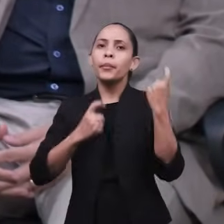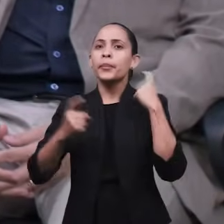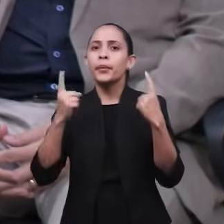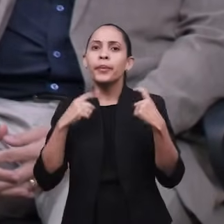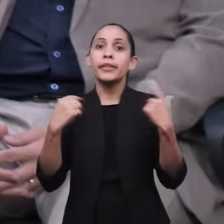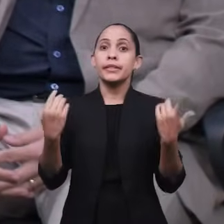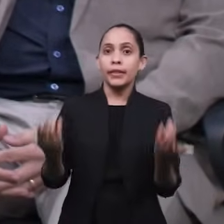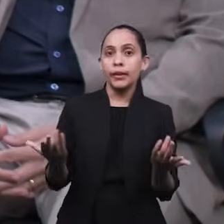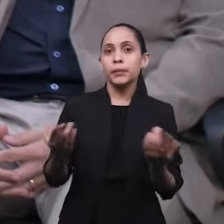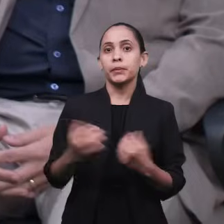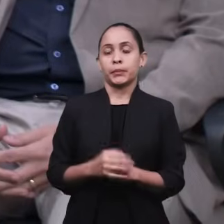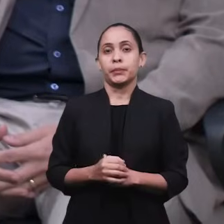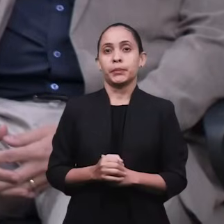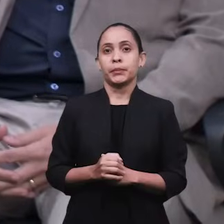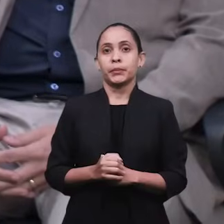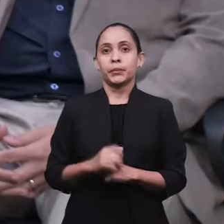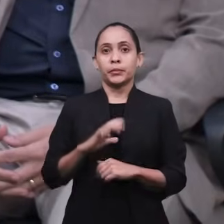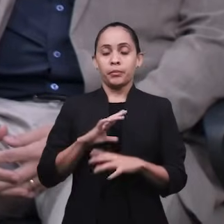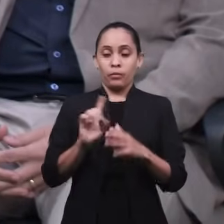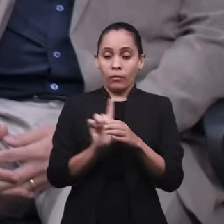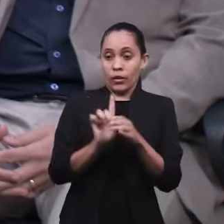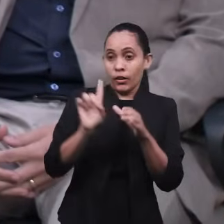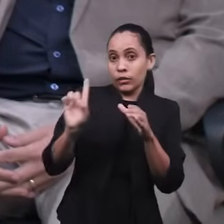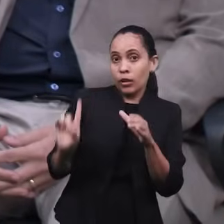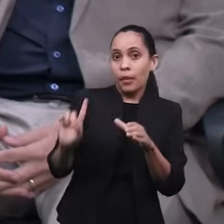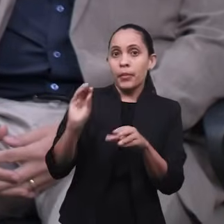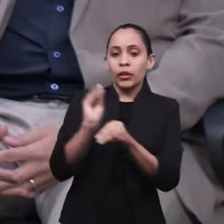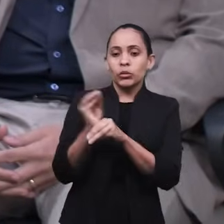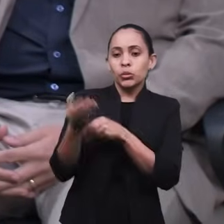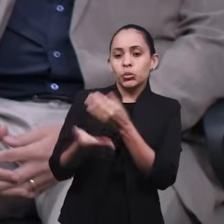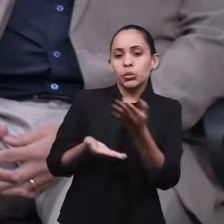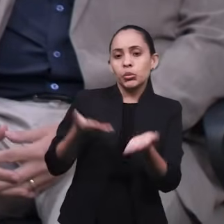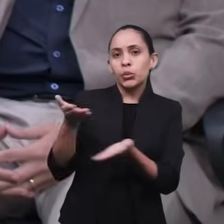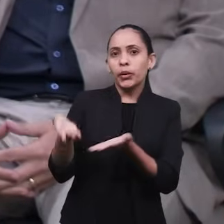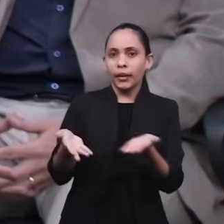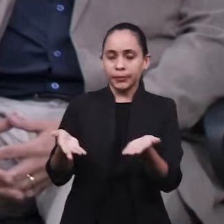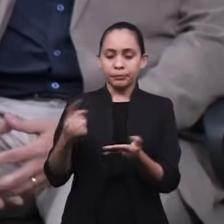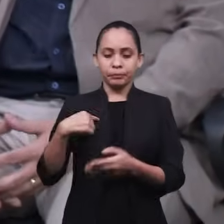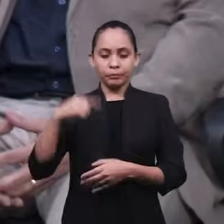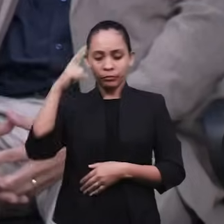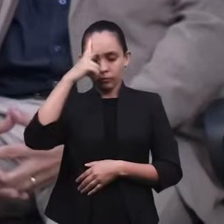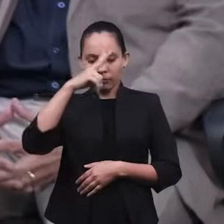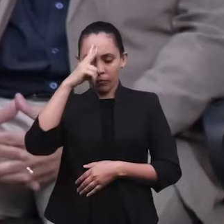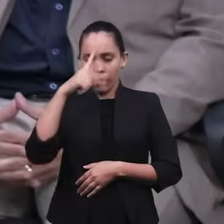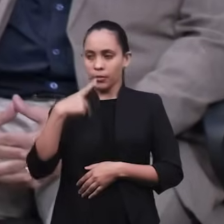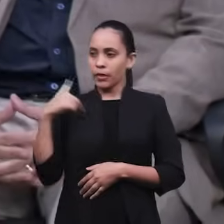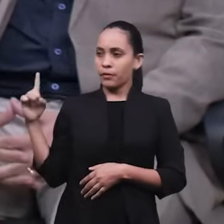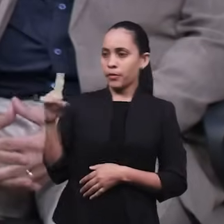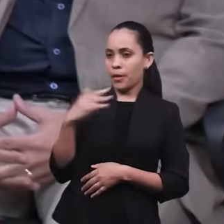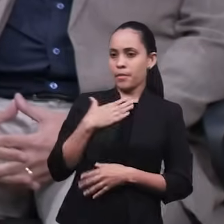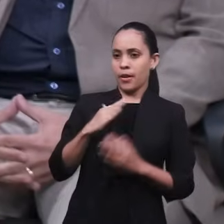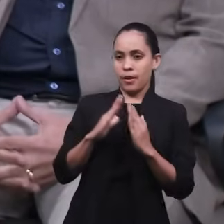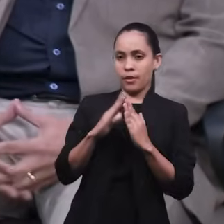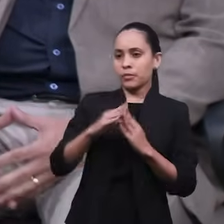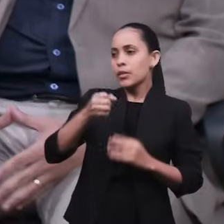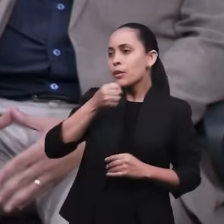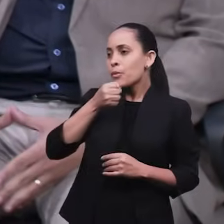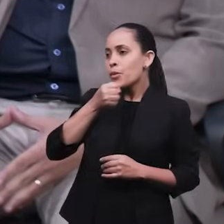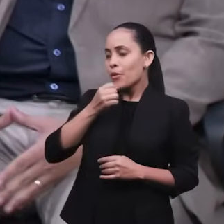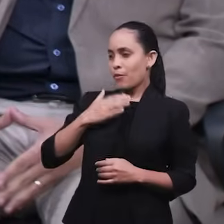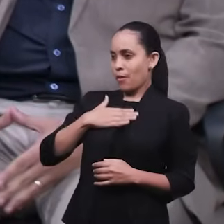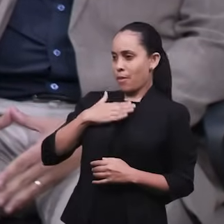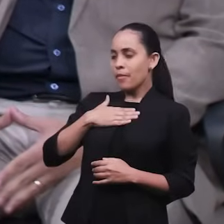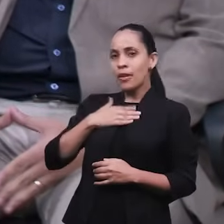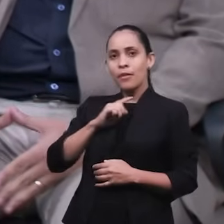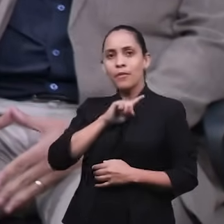preocupação de isolamento, os cuidados, né? Porque eu me lembro uma vez que você foi lá em casa, inclusive, pegar um microfone meu,